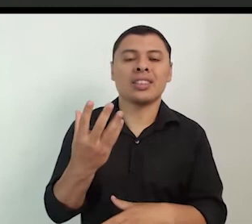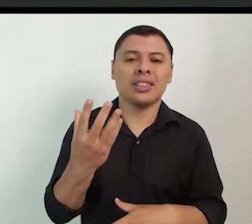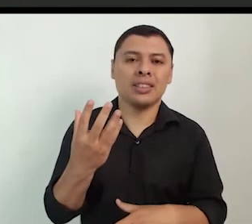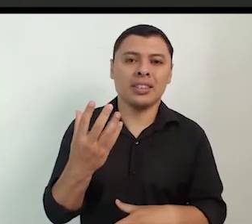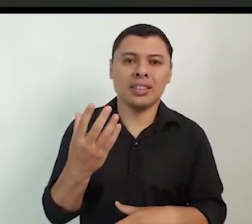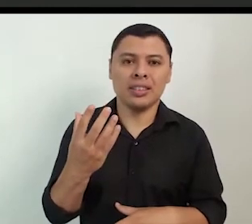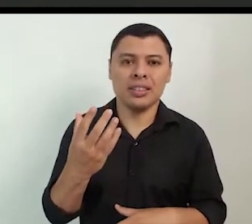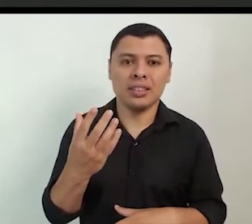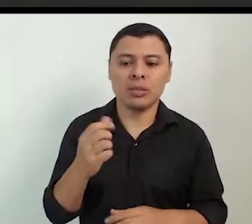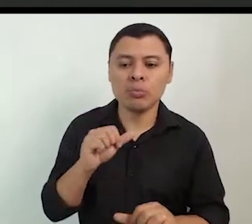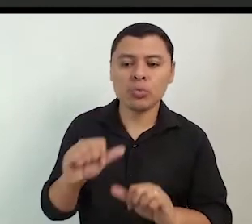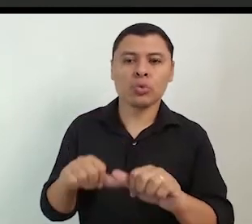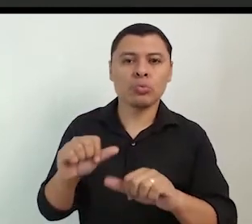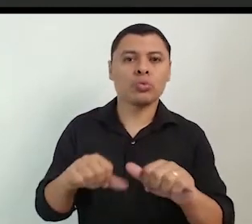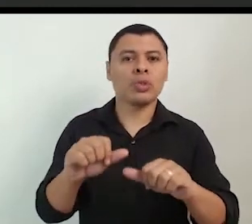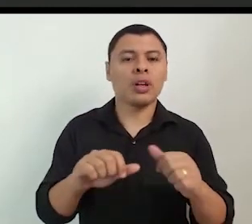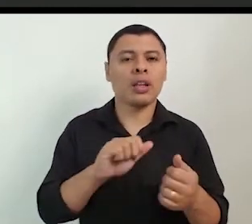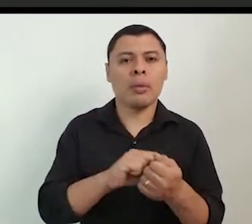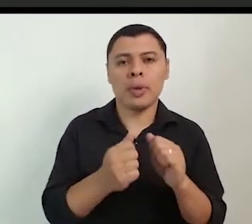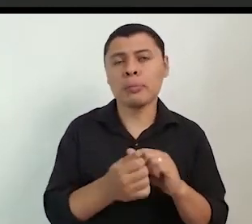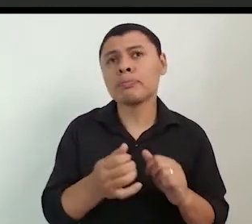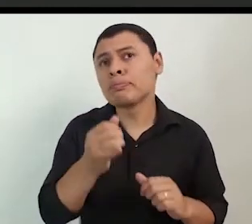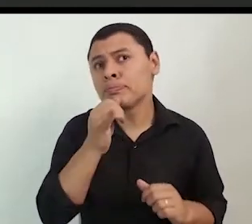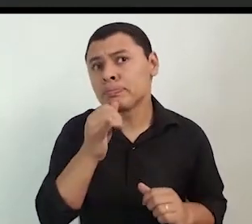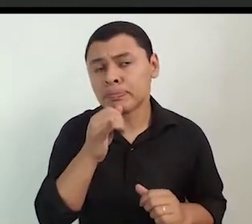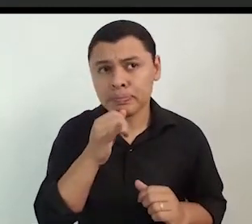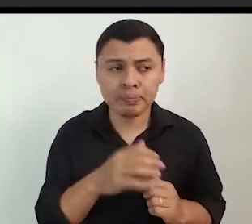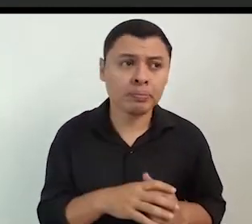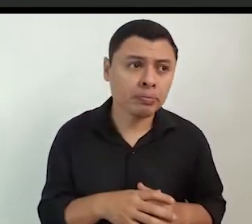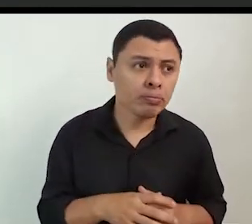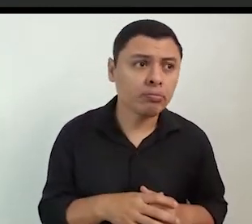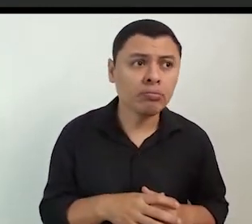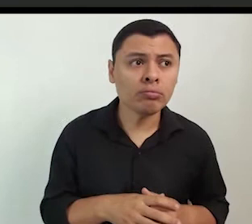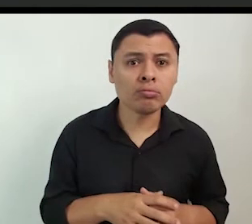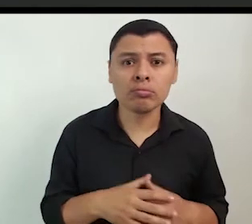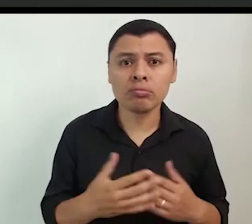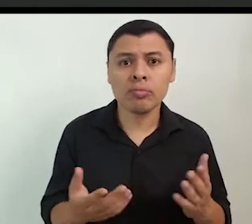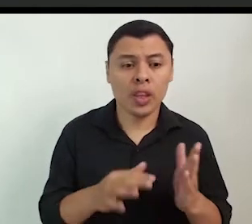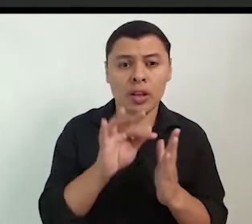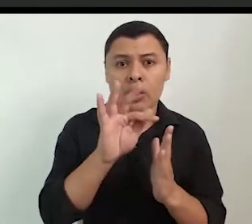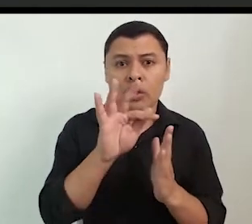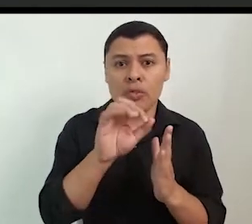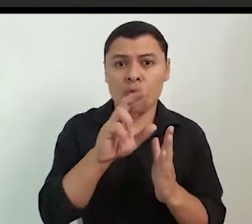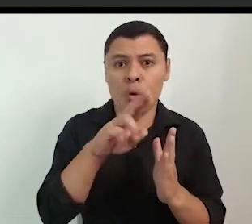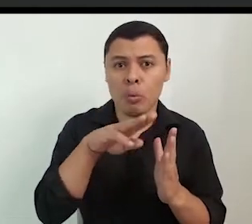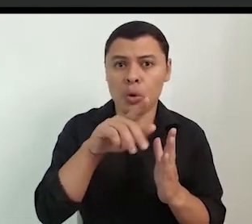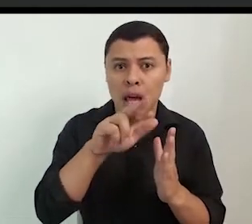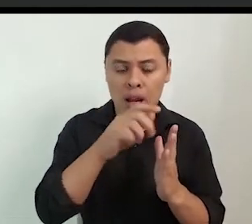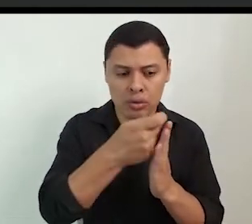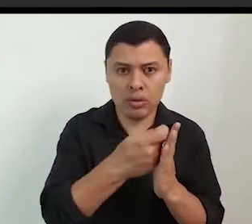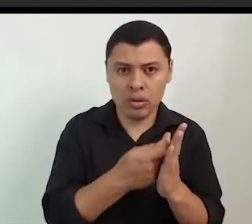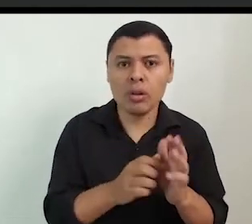maneira de aplicar esses testes. Por exemplo, se você tem um formulário, ele pode ser preenchido em